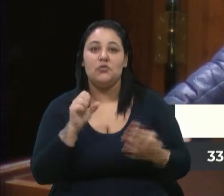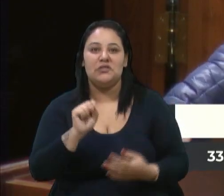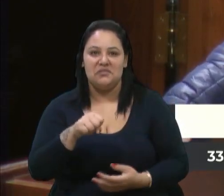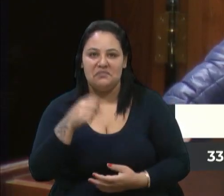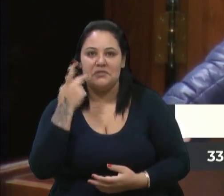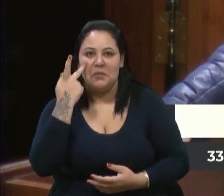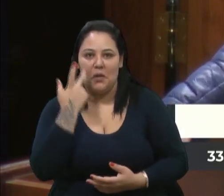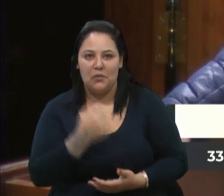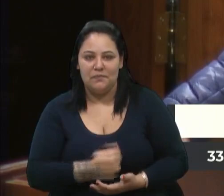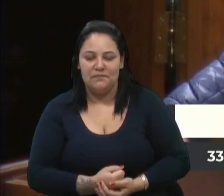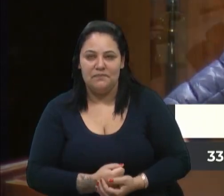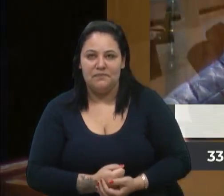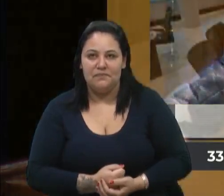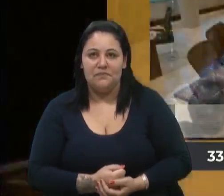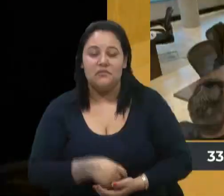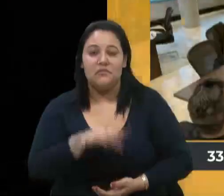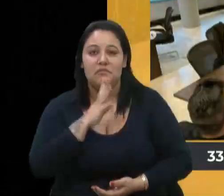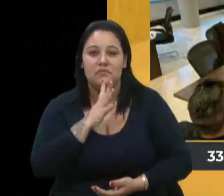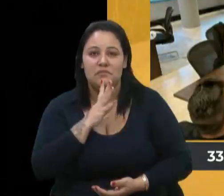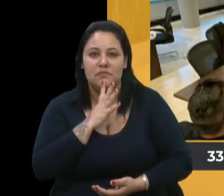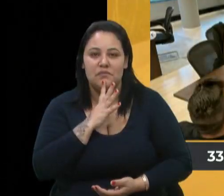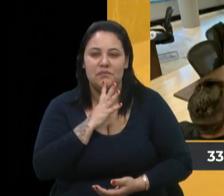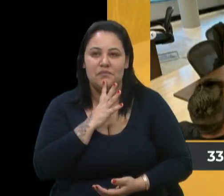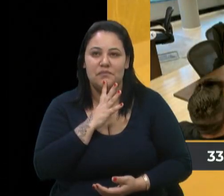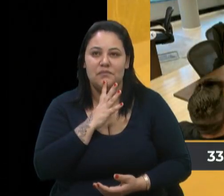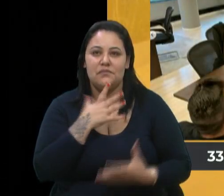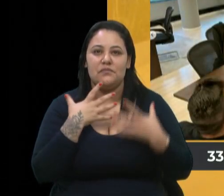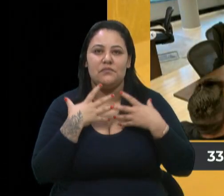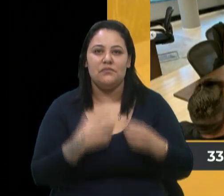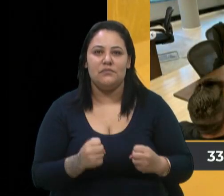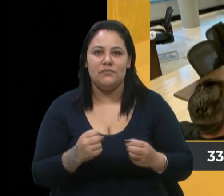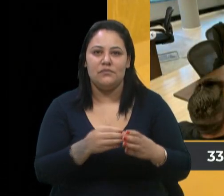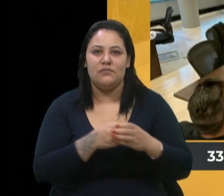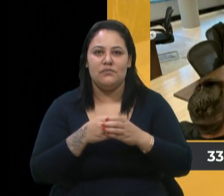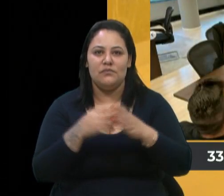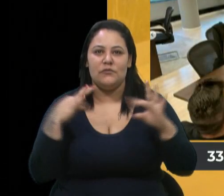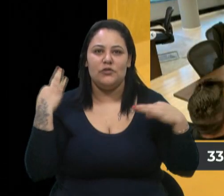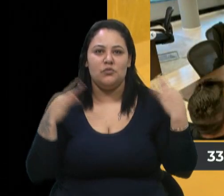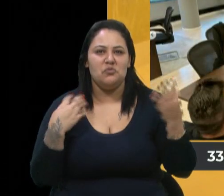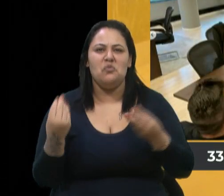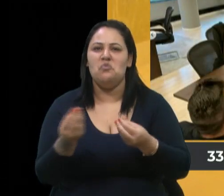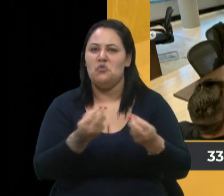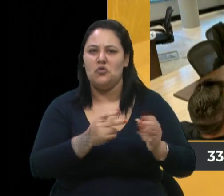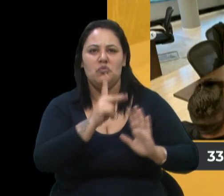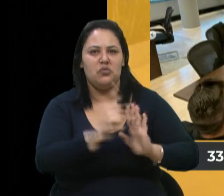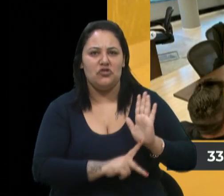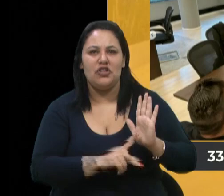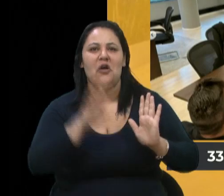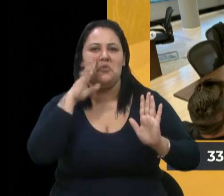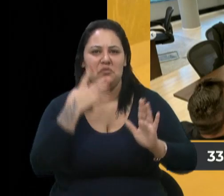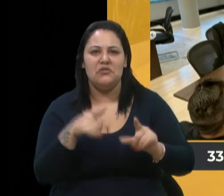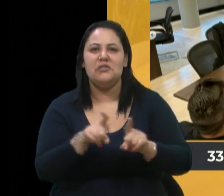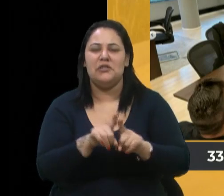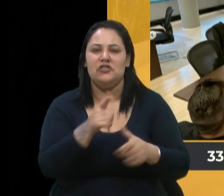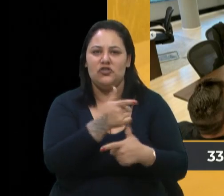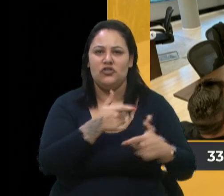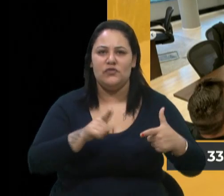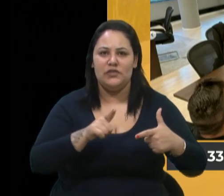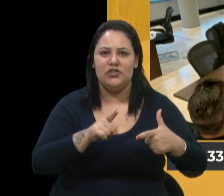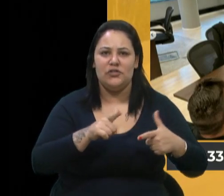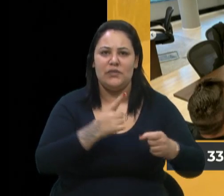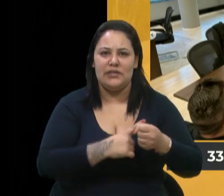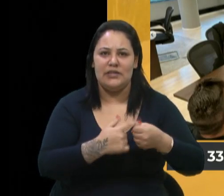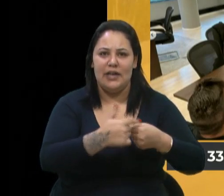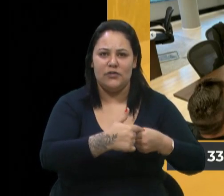Secretaria de Turismo, né, muita coisa acontecendo, muitos projetos acontecendo, dividiram a cidade em